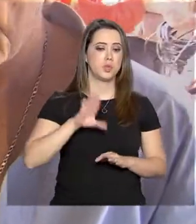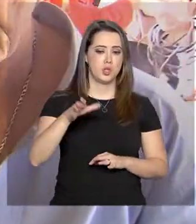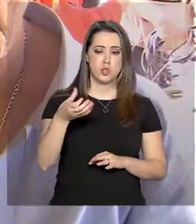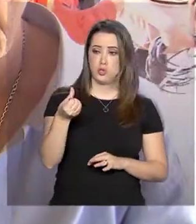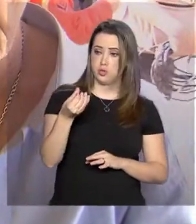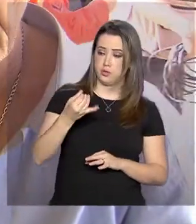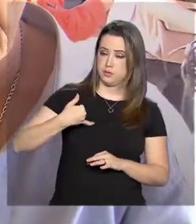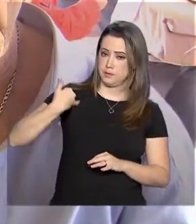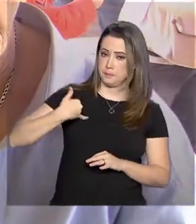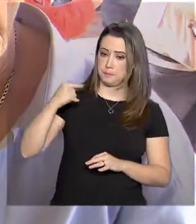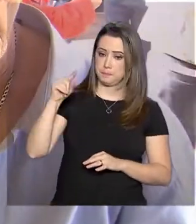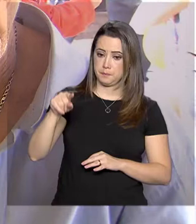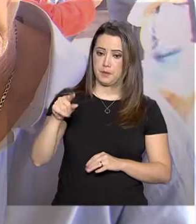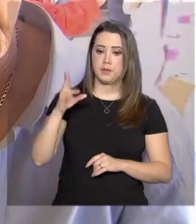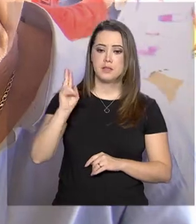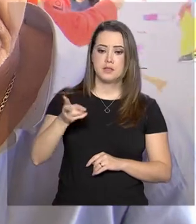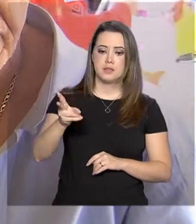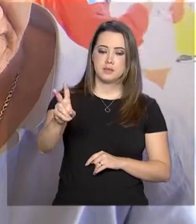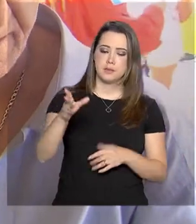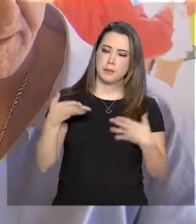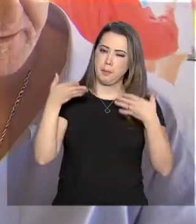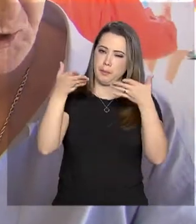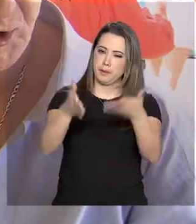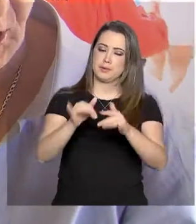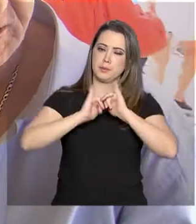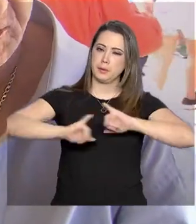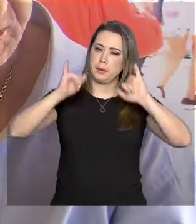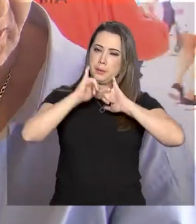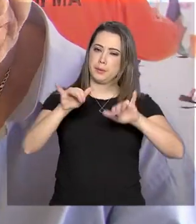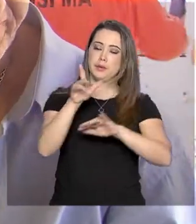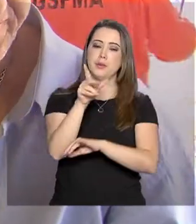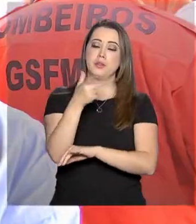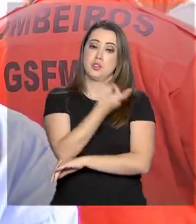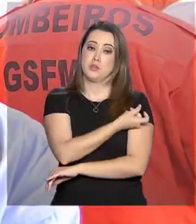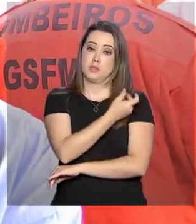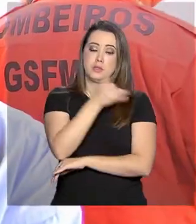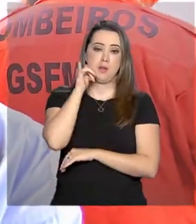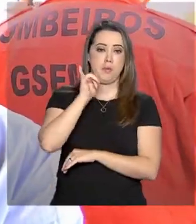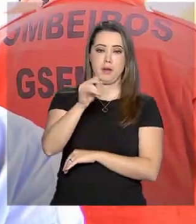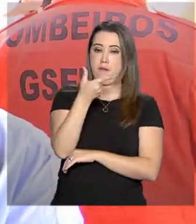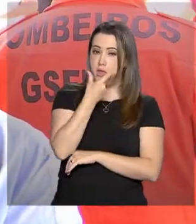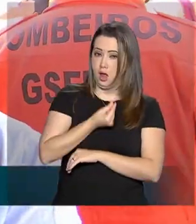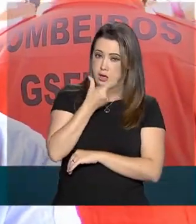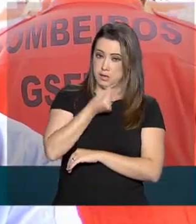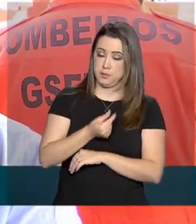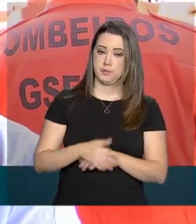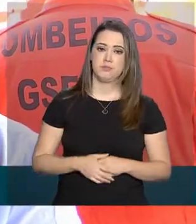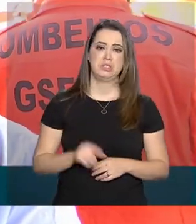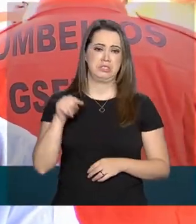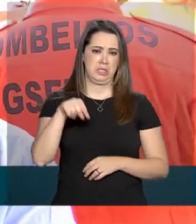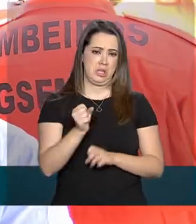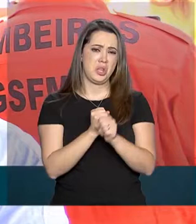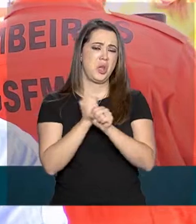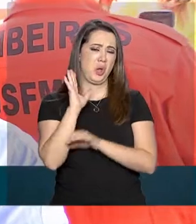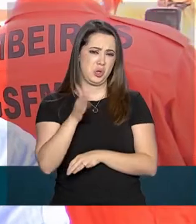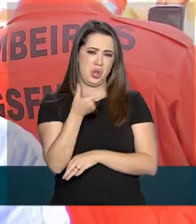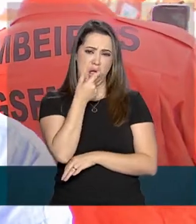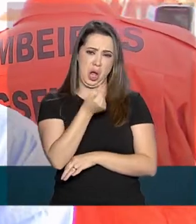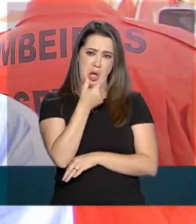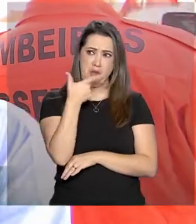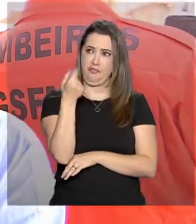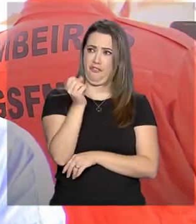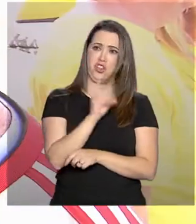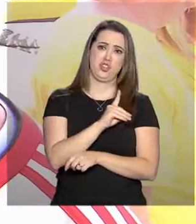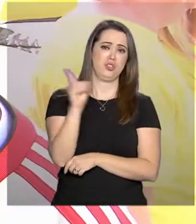anos, seu Luiz participa da campanha de vacinação contra a gripe. Eu já peguei uma gripe brava esse ano, entendeu? Porque 20 dias